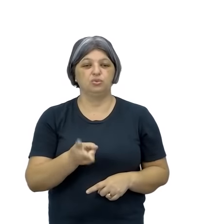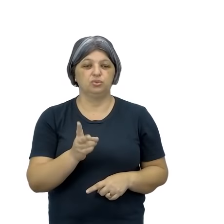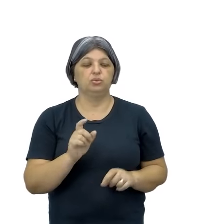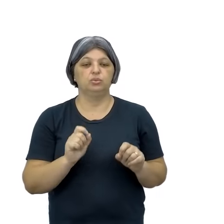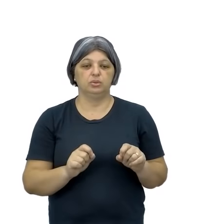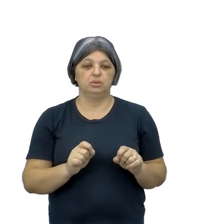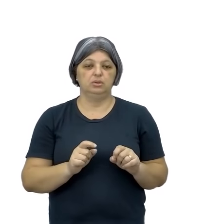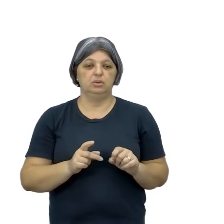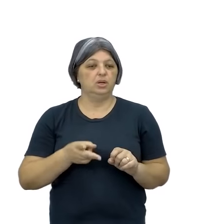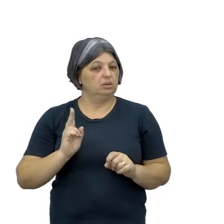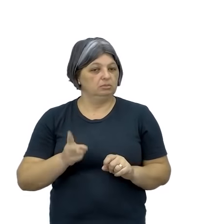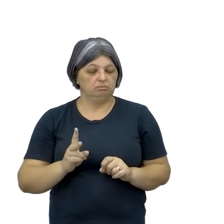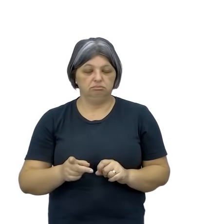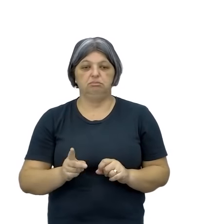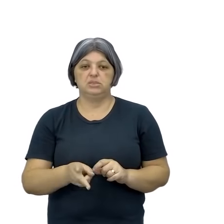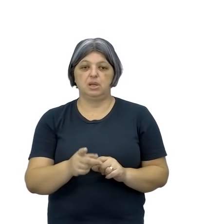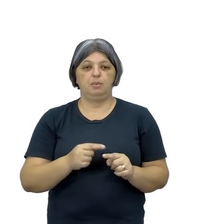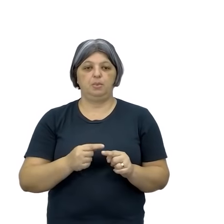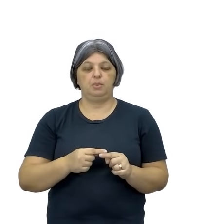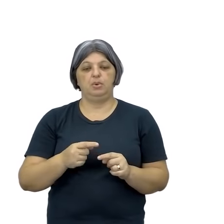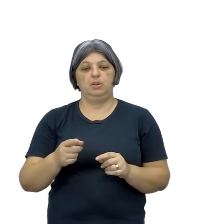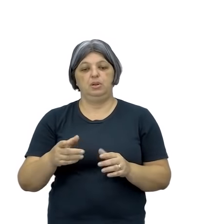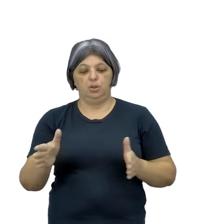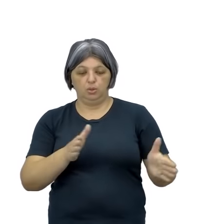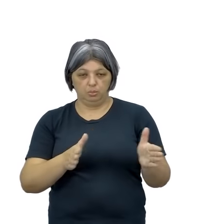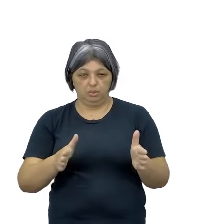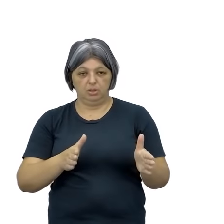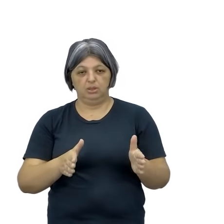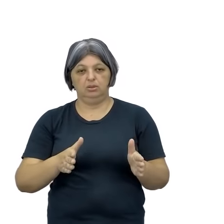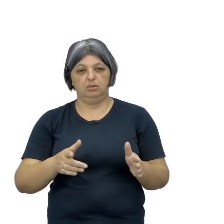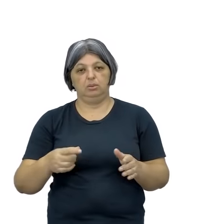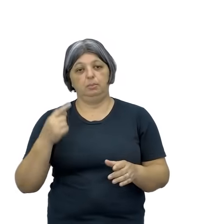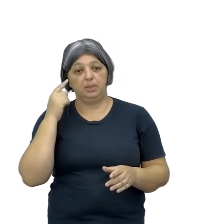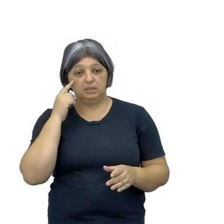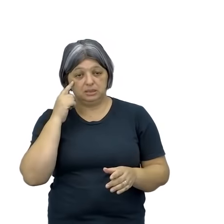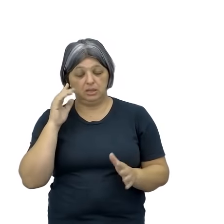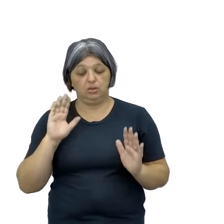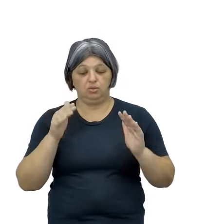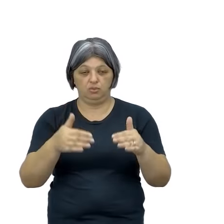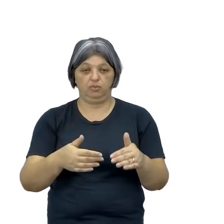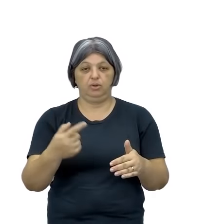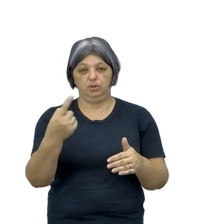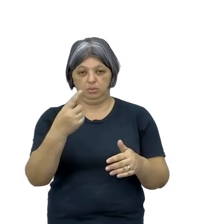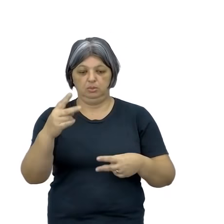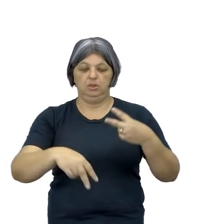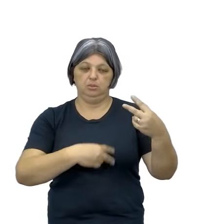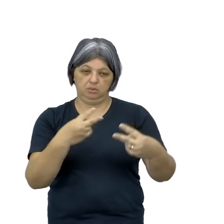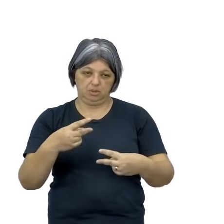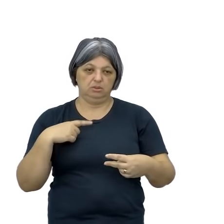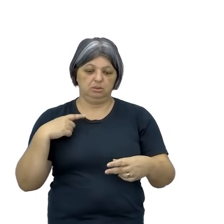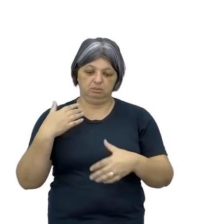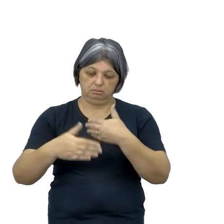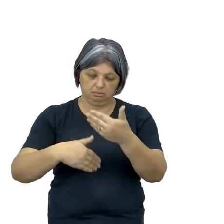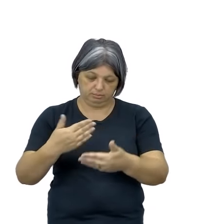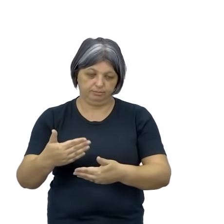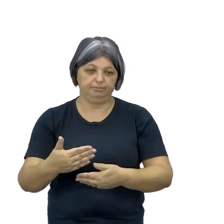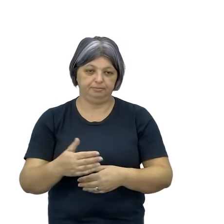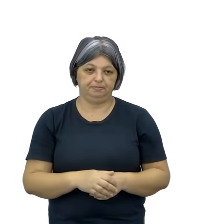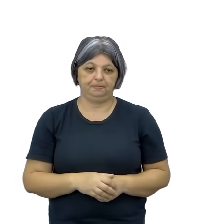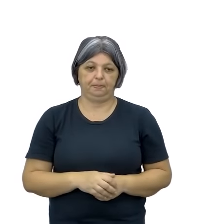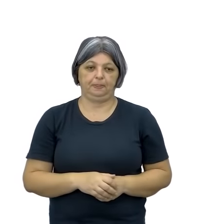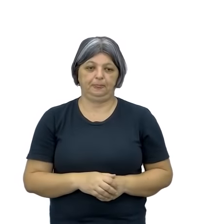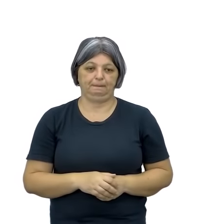todo o período letivo, pensando agora aqui, então, no primeiro bimestre, né? Então, ela é uma avaliação que tem esse processo, ela é processual,